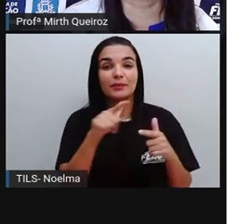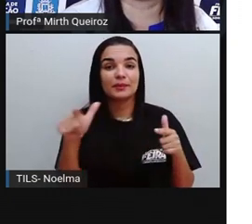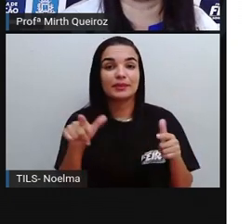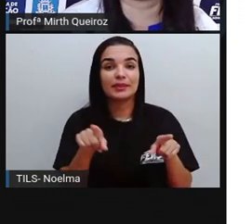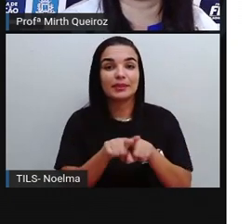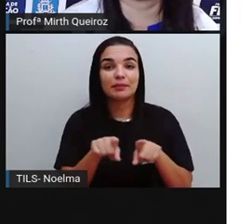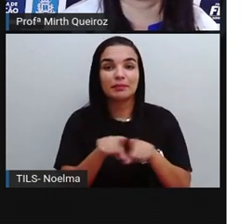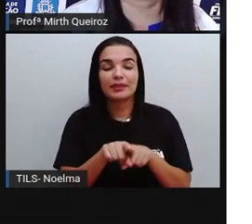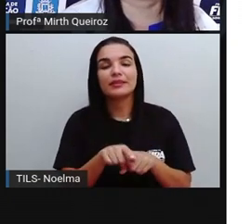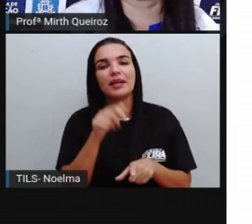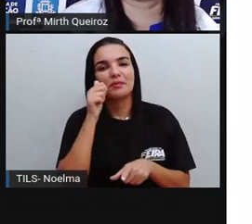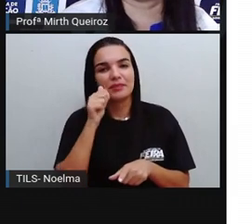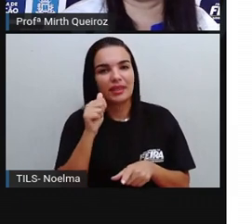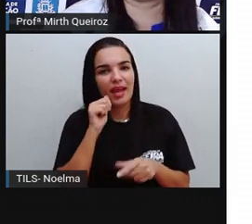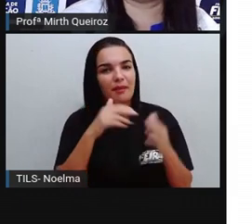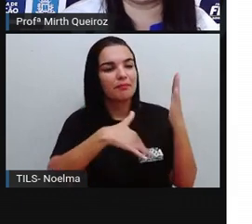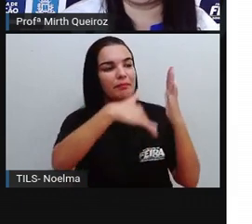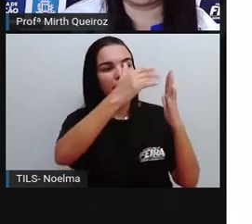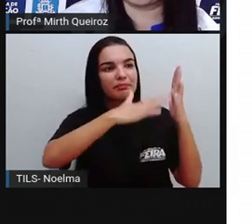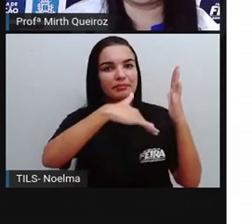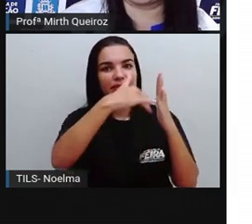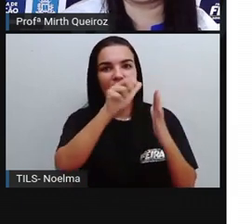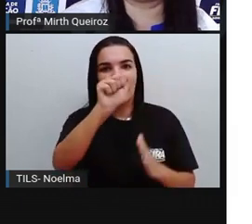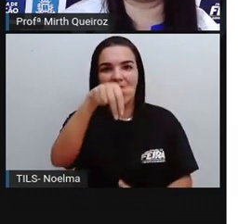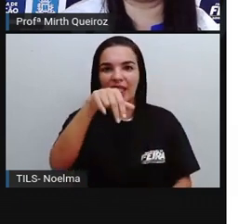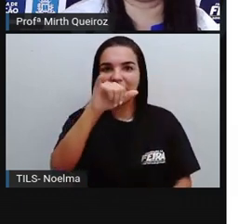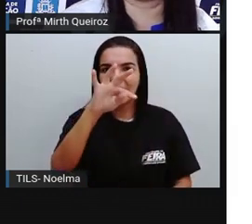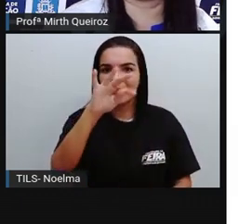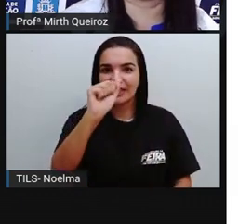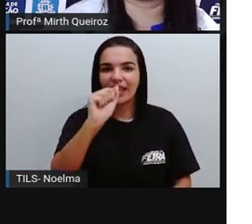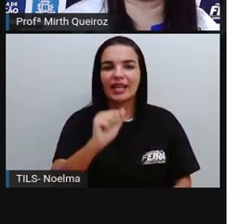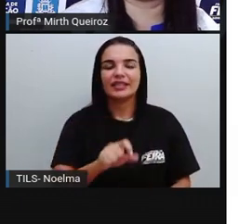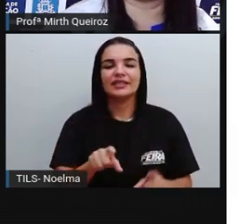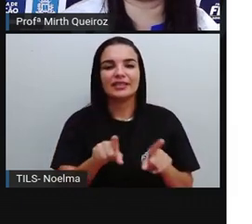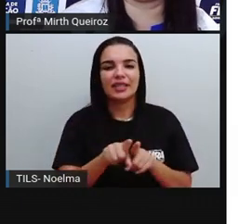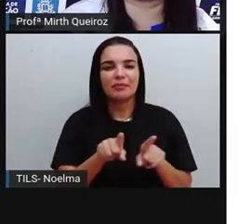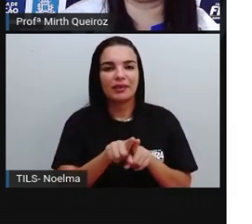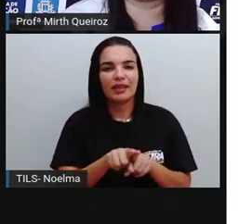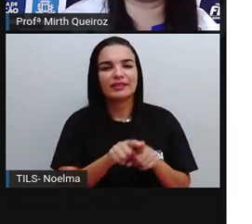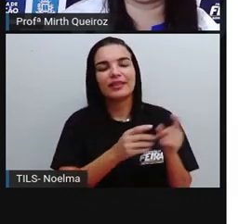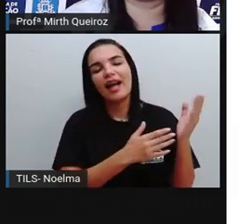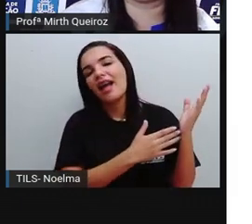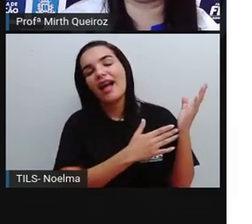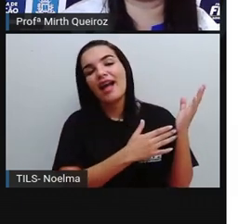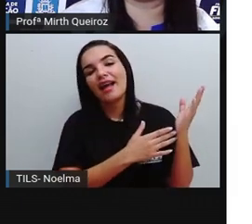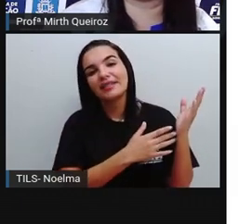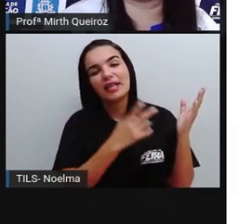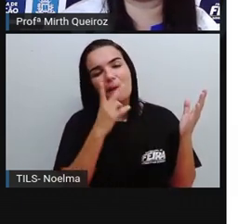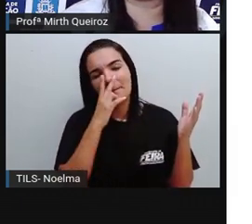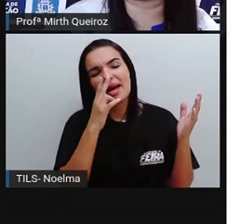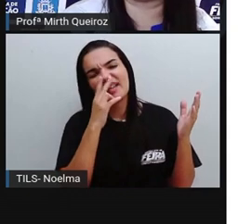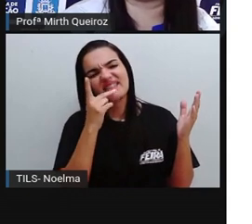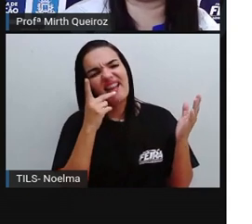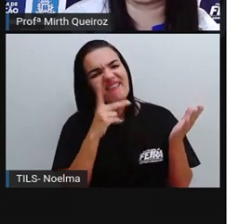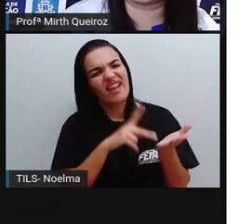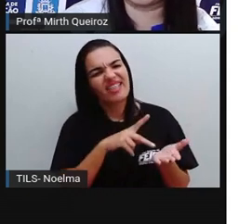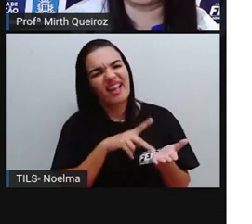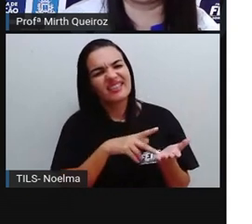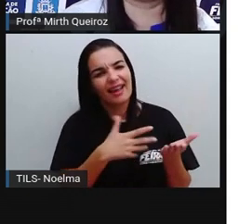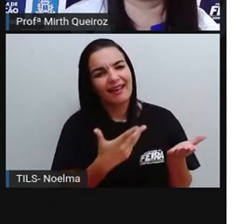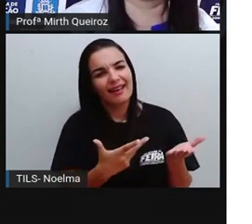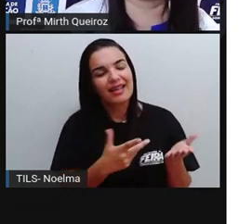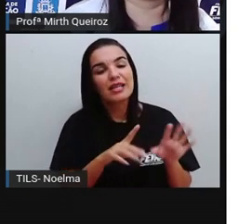obra de arte de Anitta Malfatti, né? Embora essa primeira obra retrate mais a realidade, porque a gente consegue